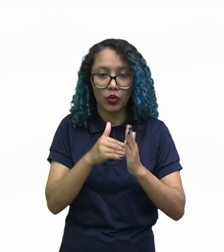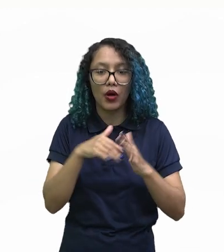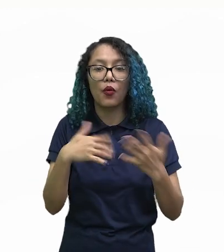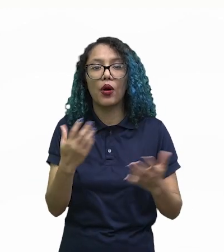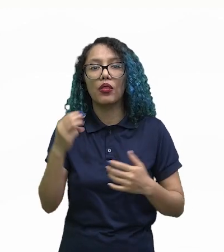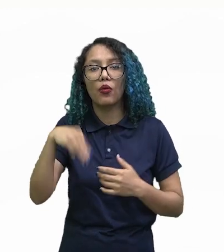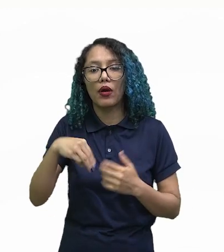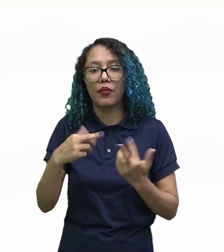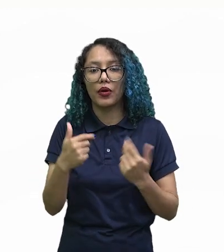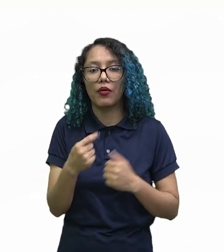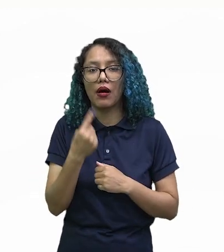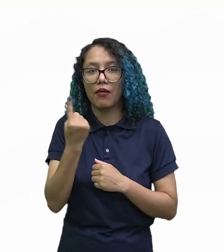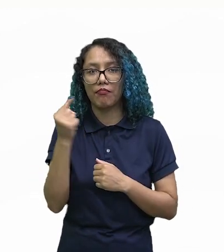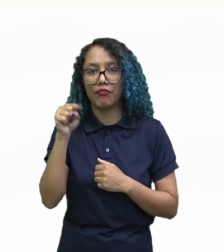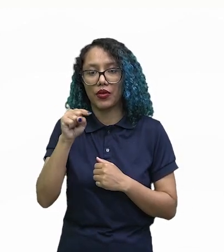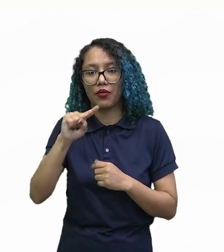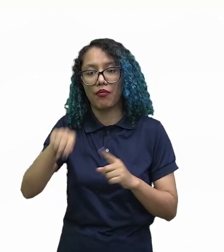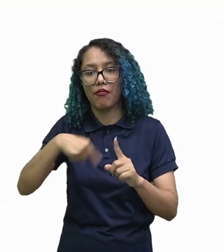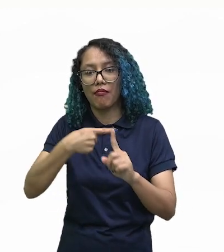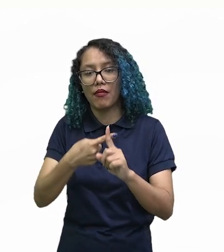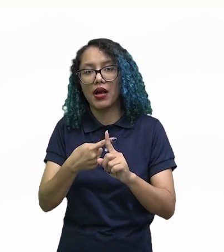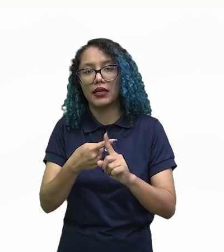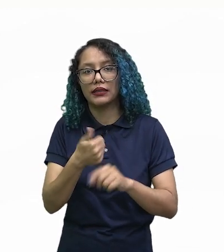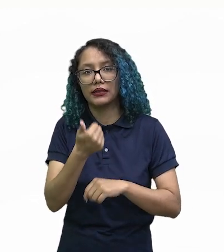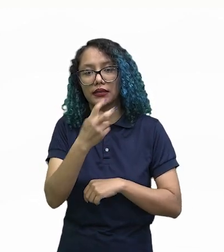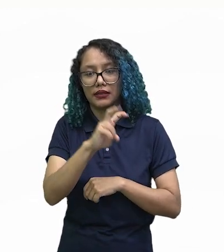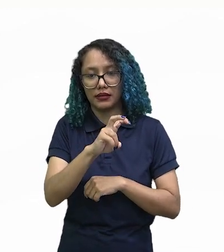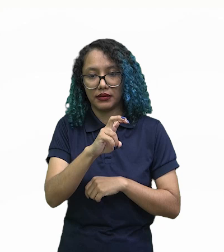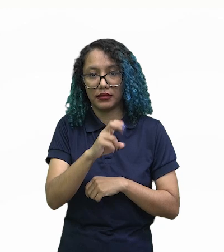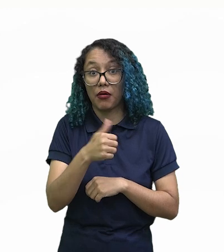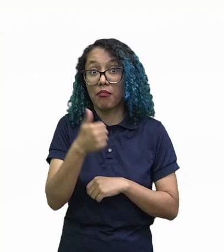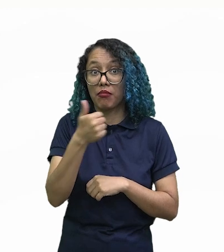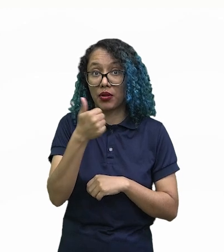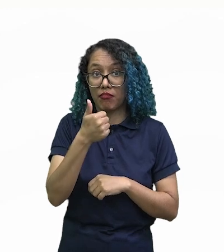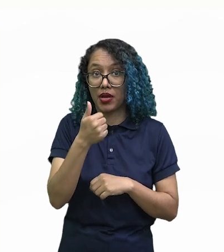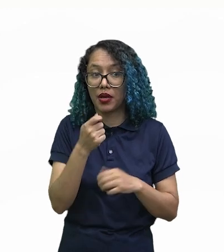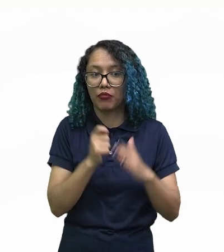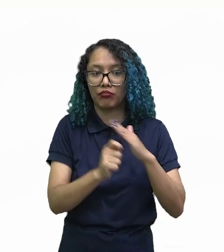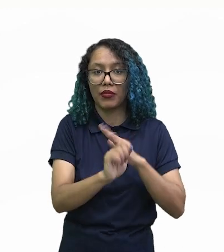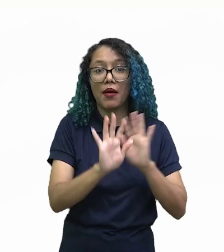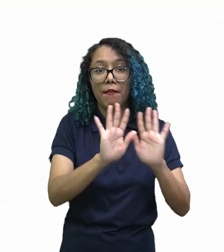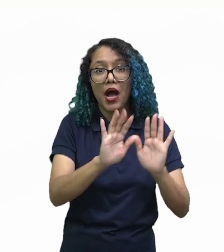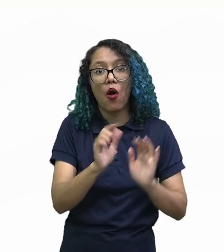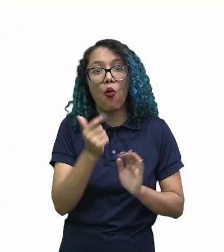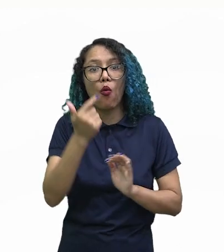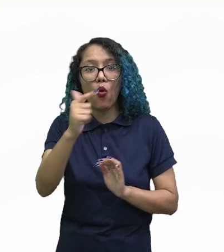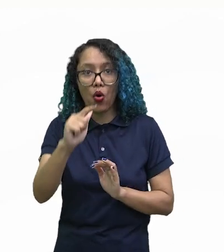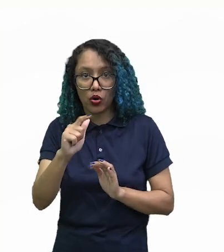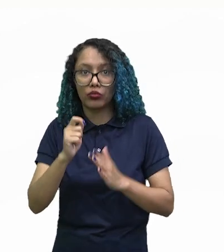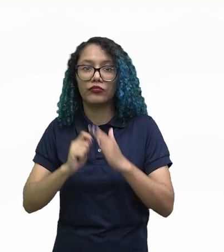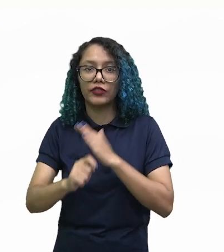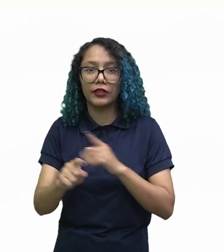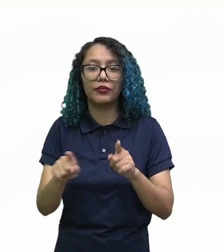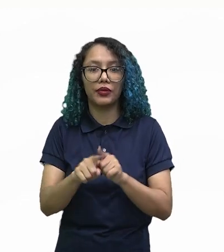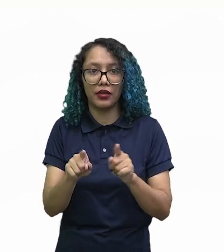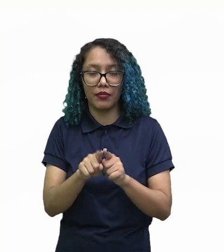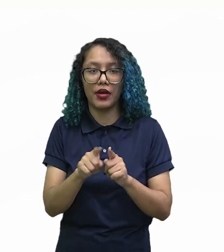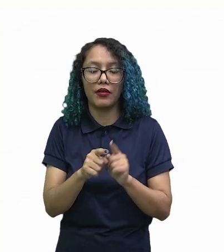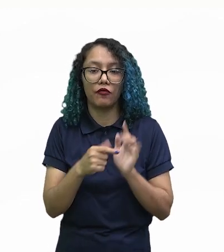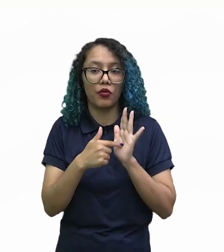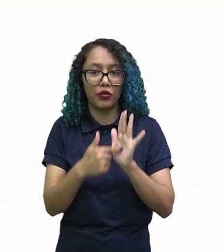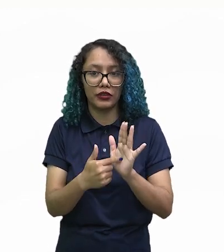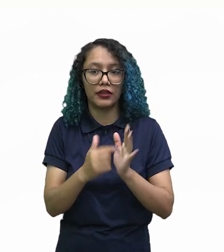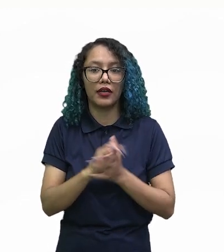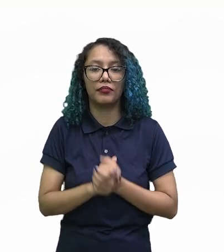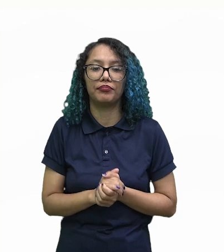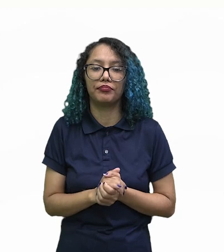ser 1.015. Foi o primeiro investimento. Mas há um segundo investimento, que agora eu vou